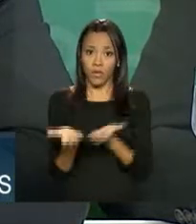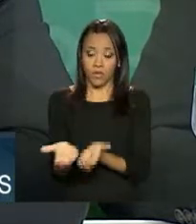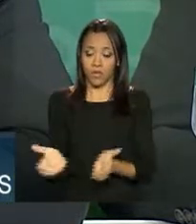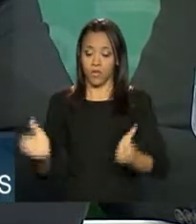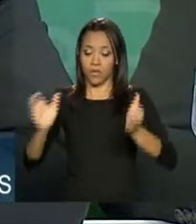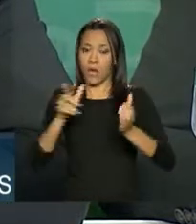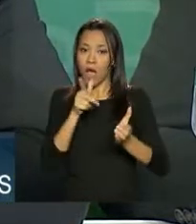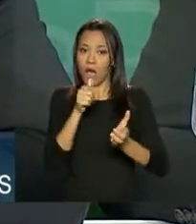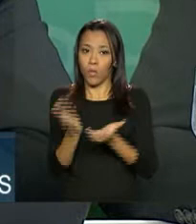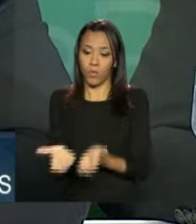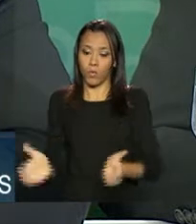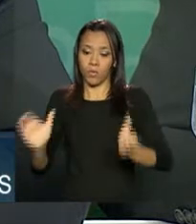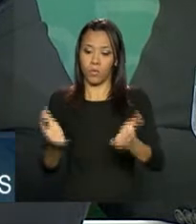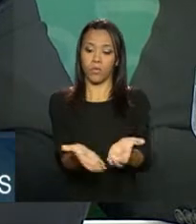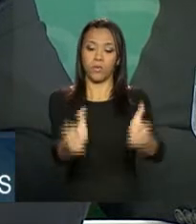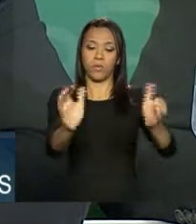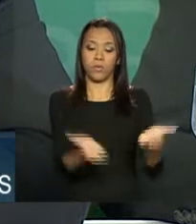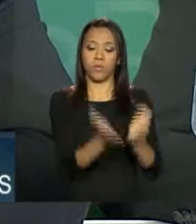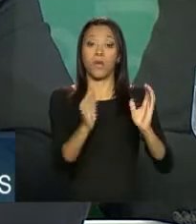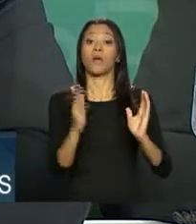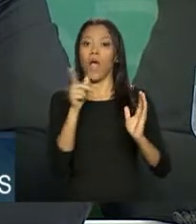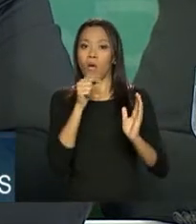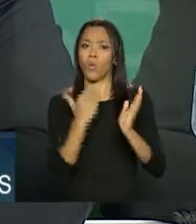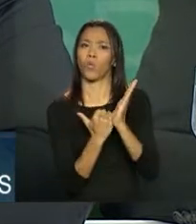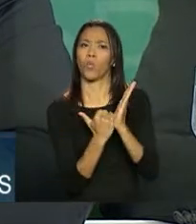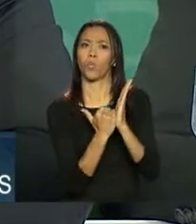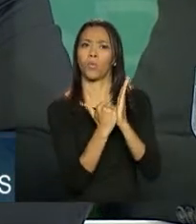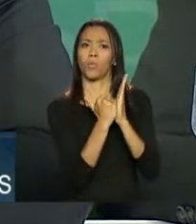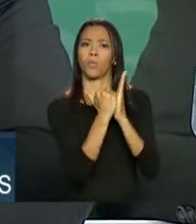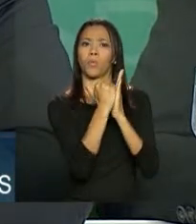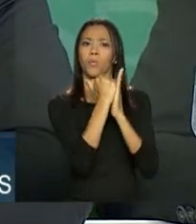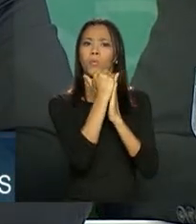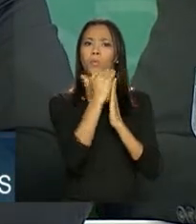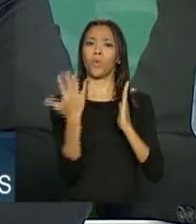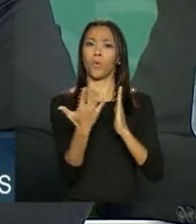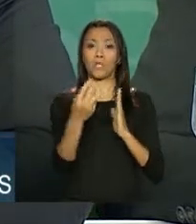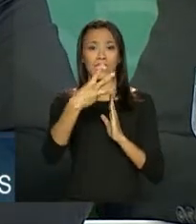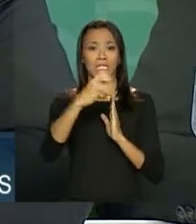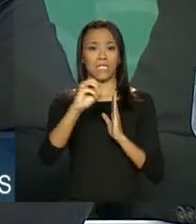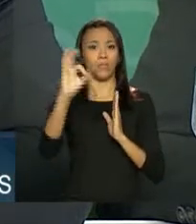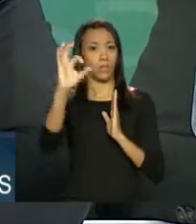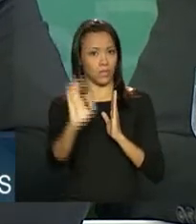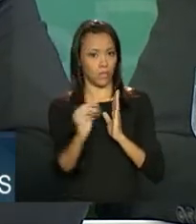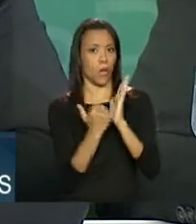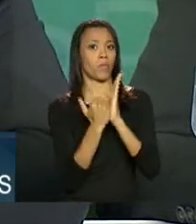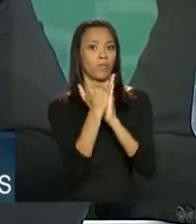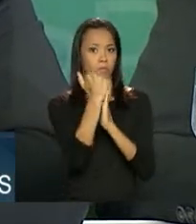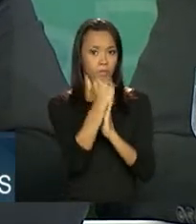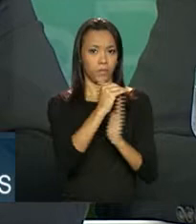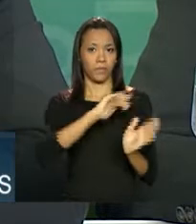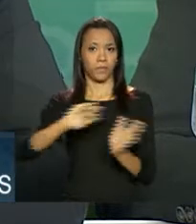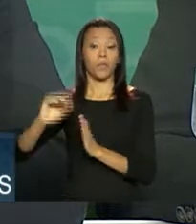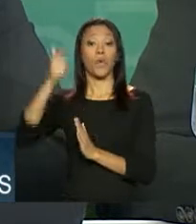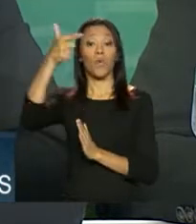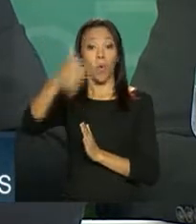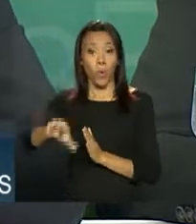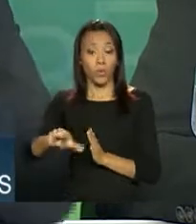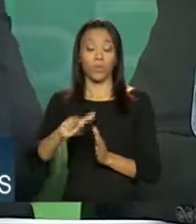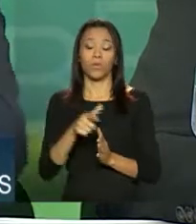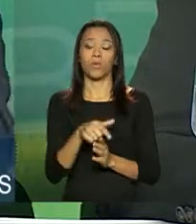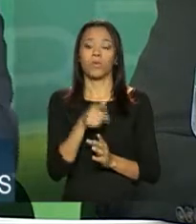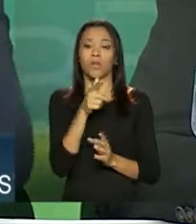de Três Marias que hoje está em torno de vinte por cento e já o reservatório de Sobradinho